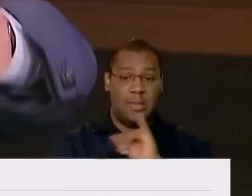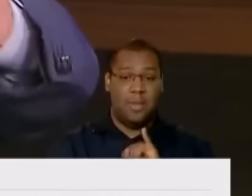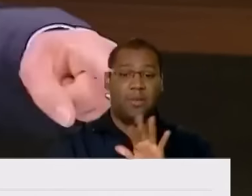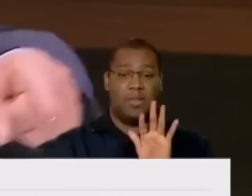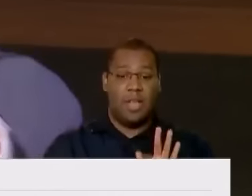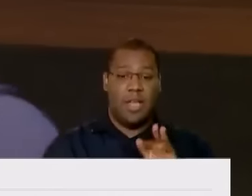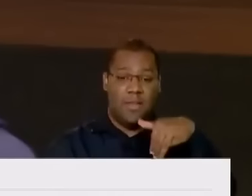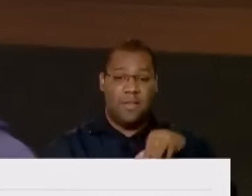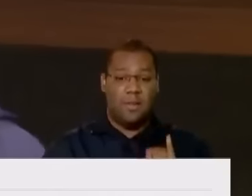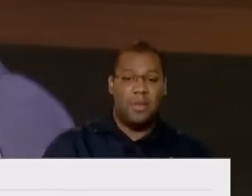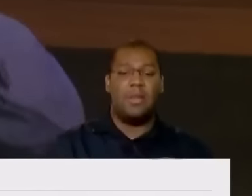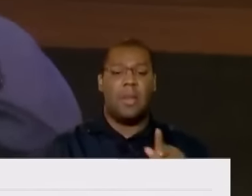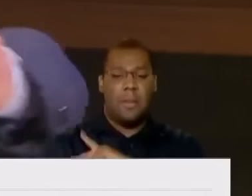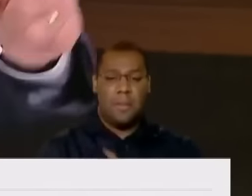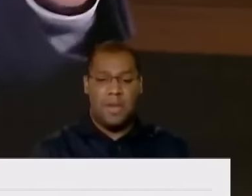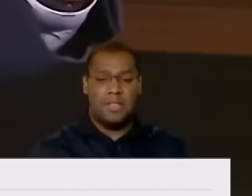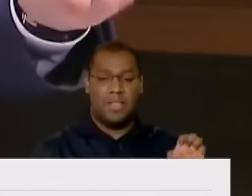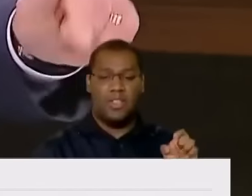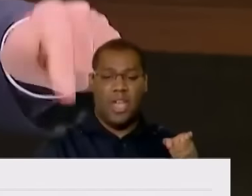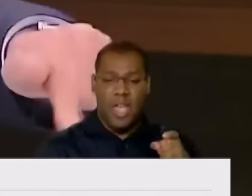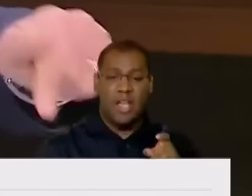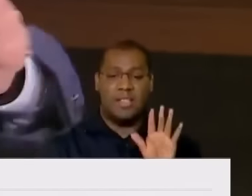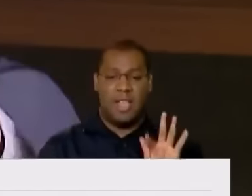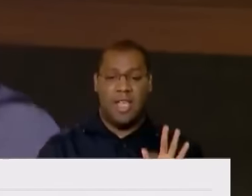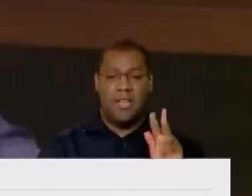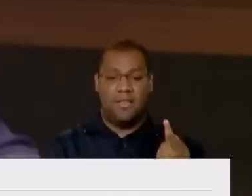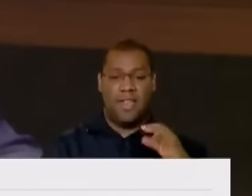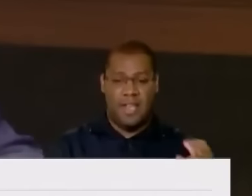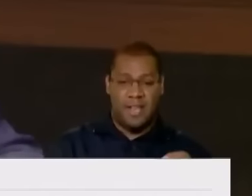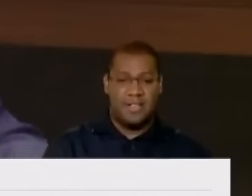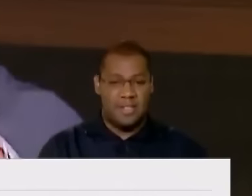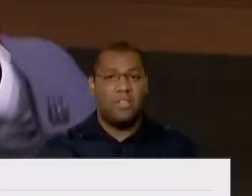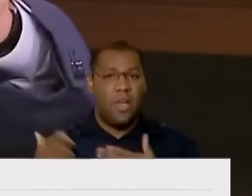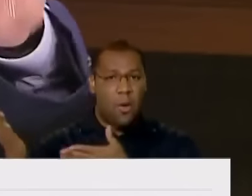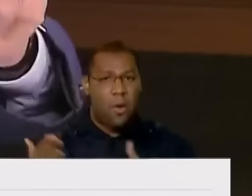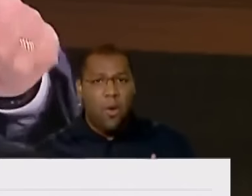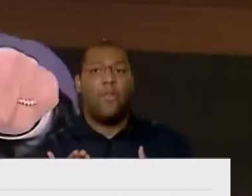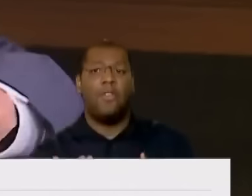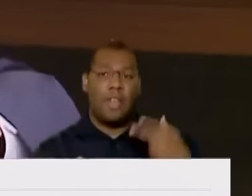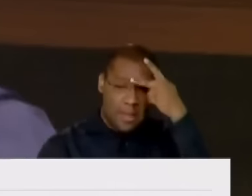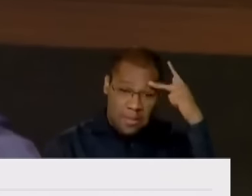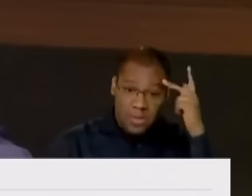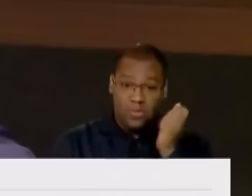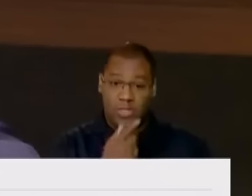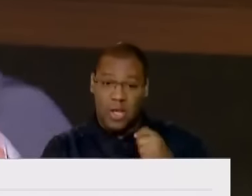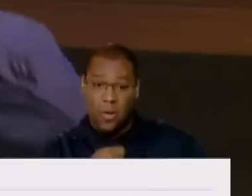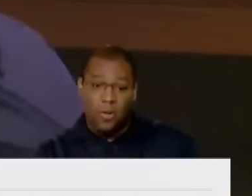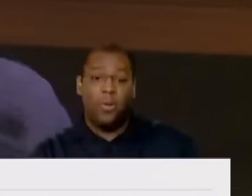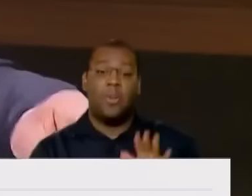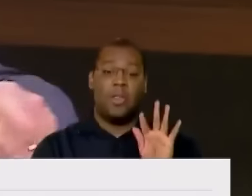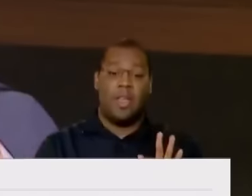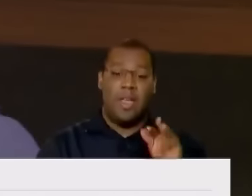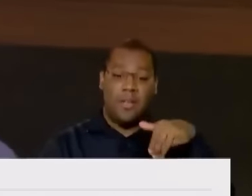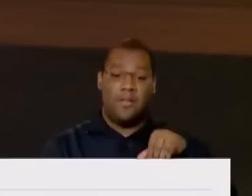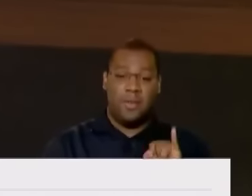Cardoso, o ministro da Fazenda Delmalan, tinha que receber todo ano 2 economistas do FMI para vir ver a contabilidade do Brasil. O Brasil